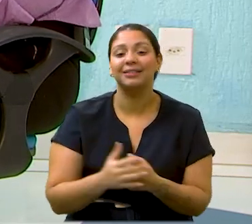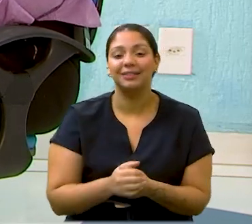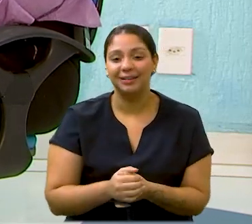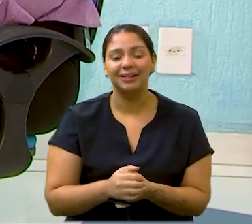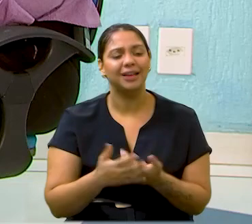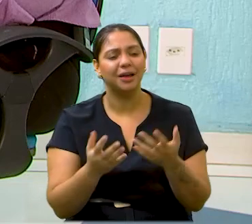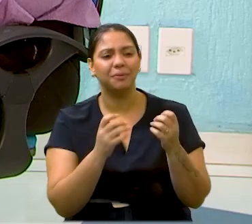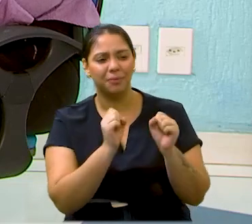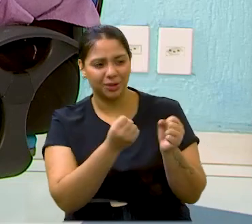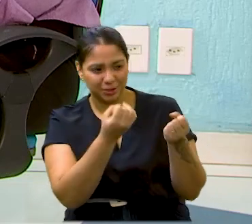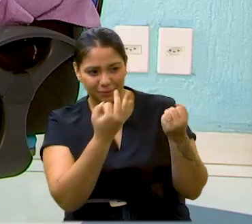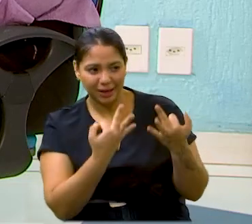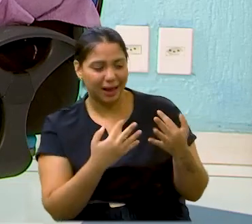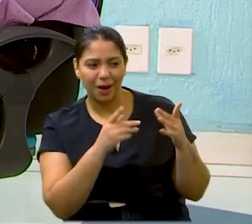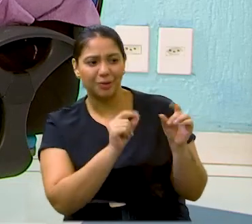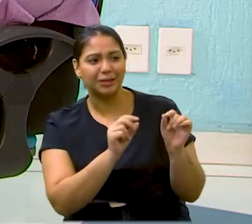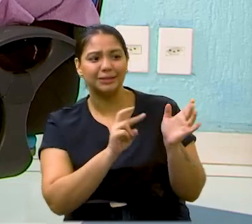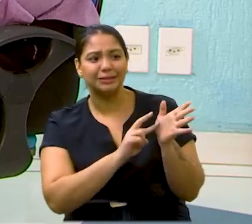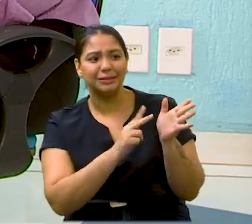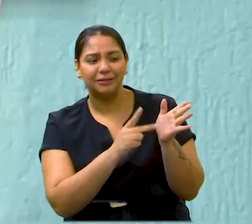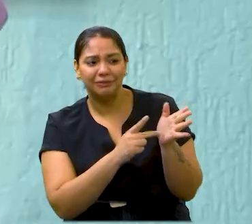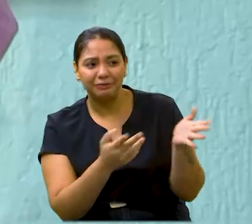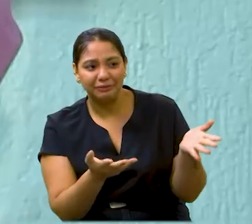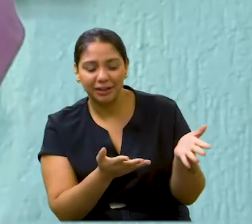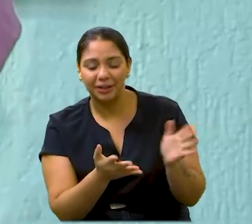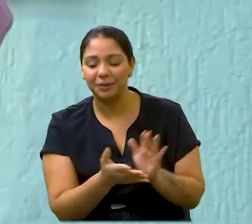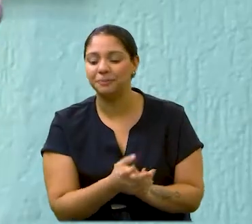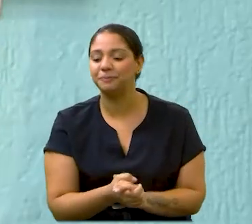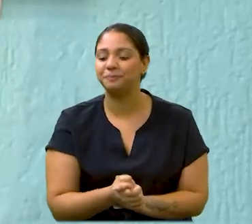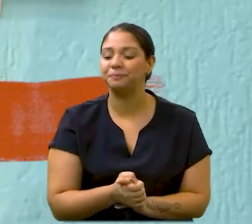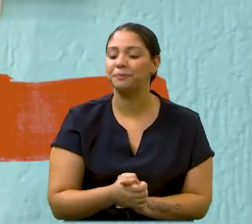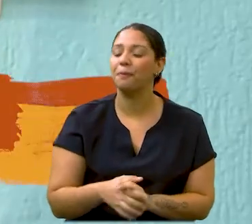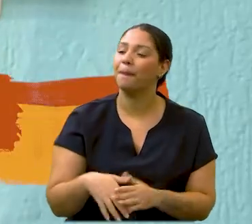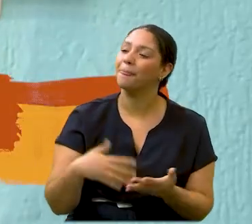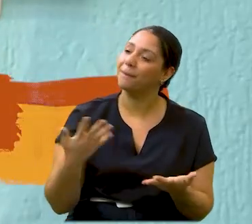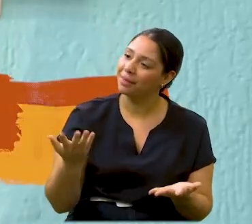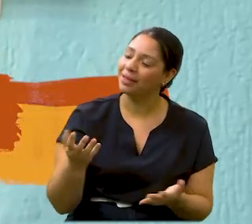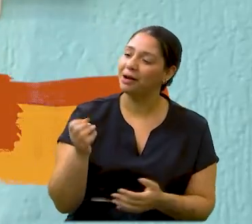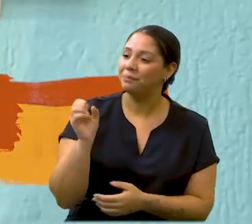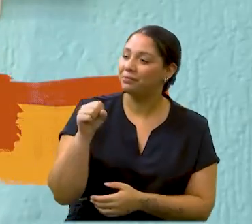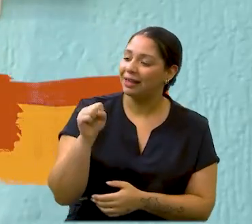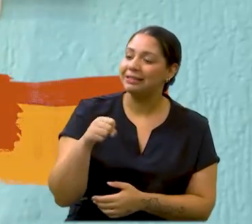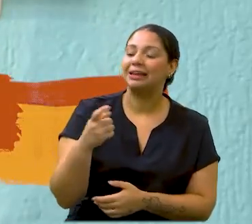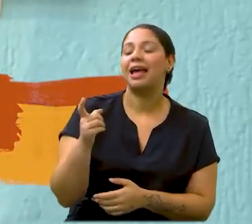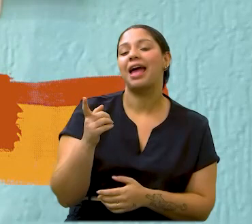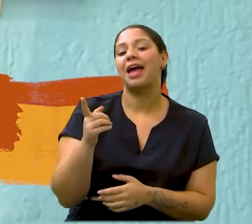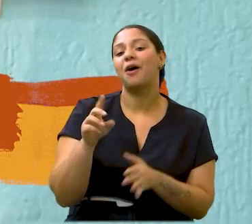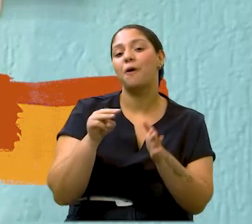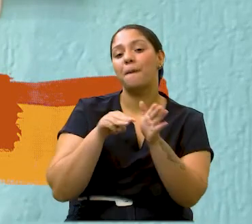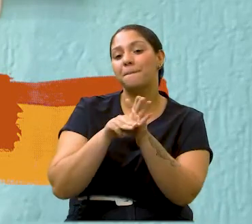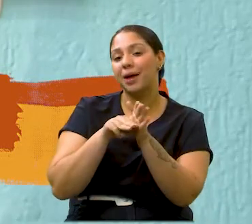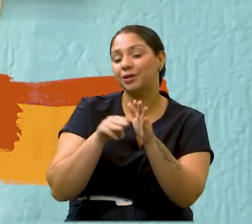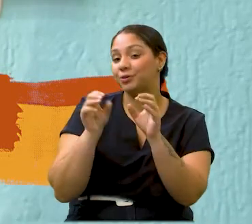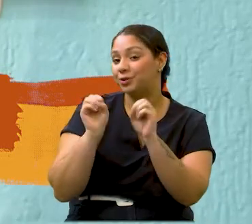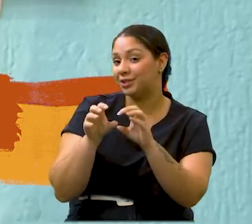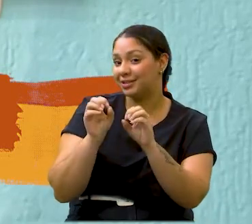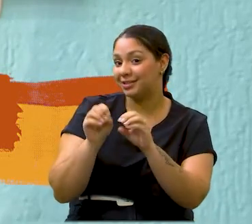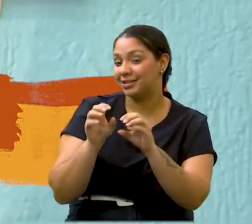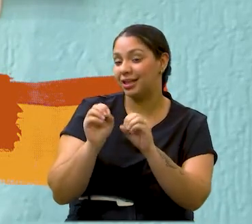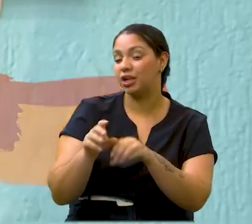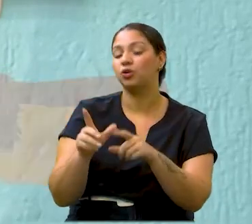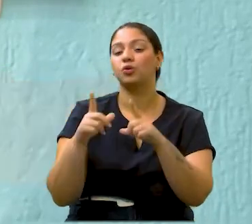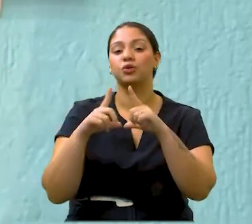bebezinho. Conta pra gente o que é o método Kumon. Sim, o método Kumon é um método de ensino japonês que tem